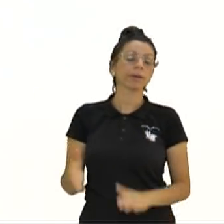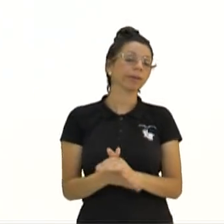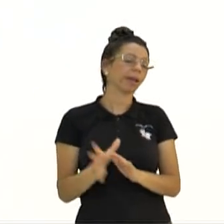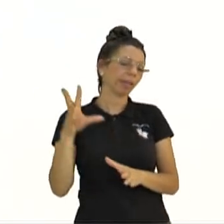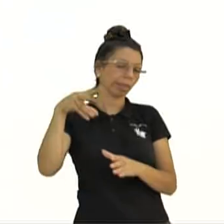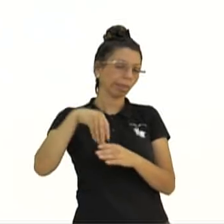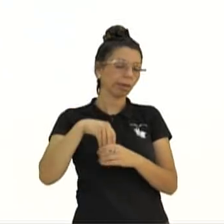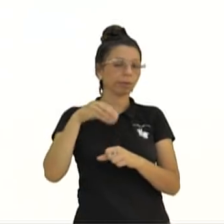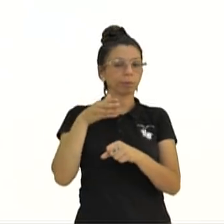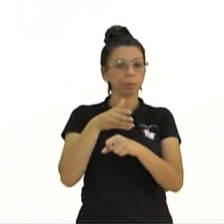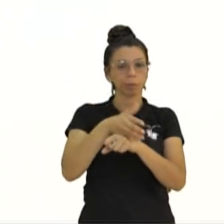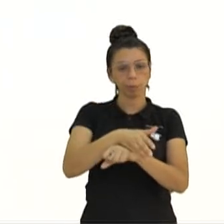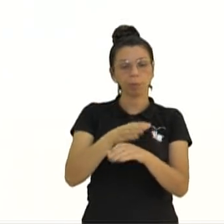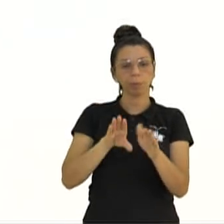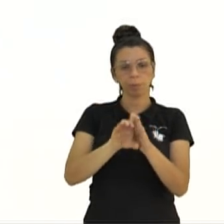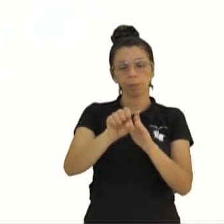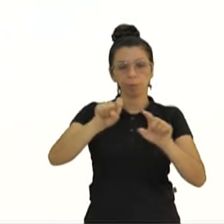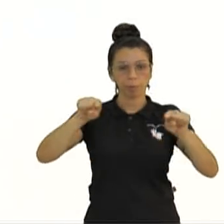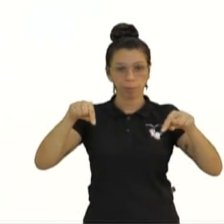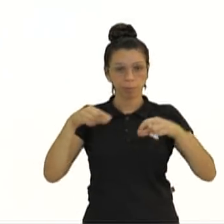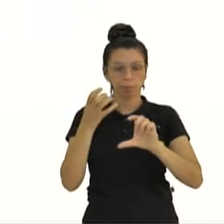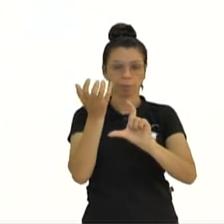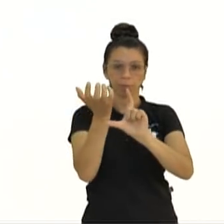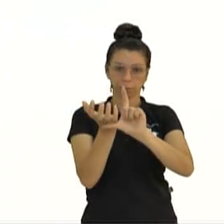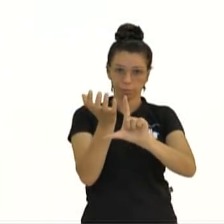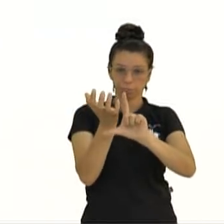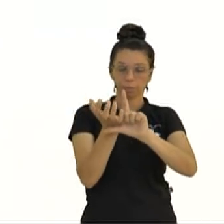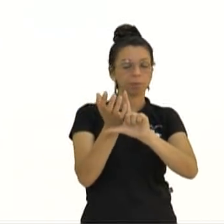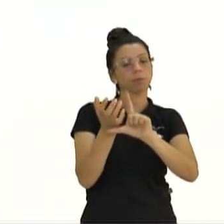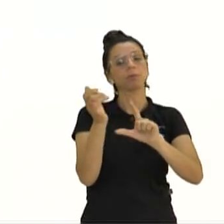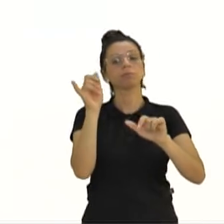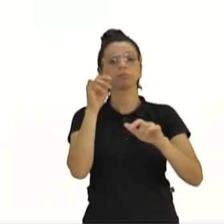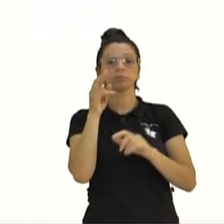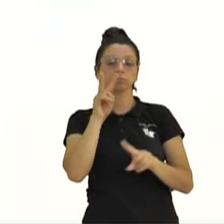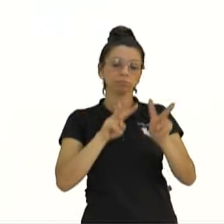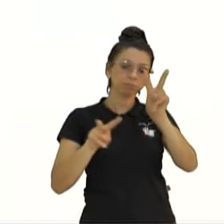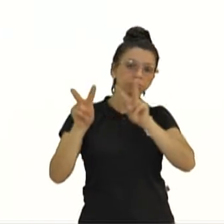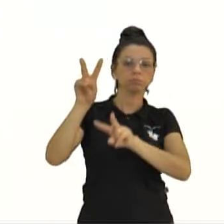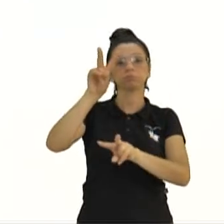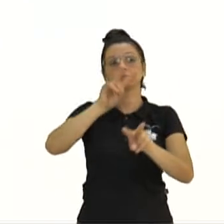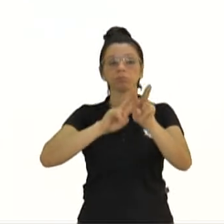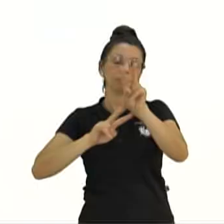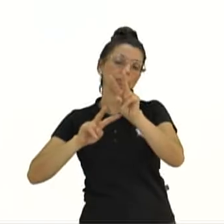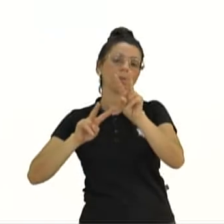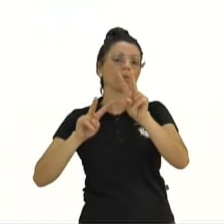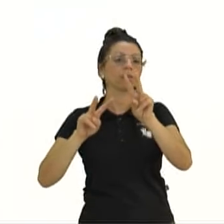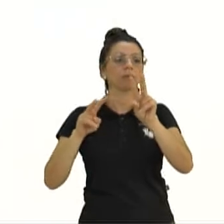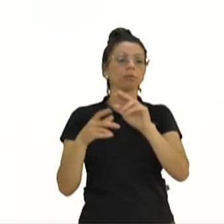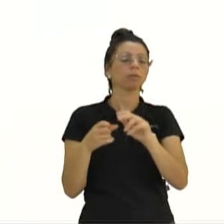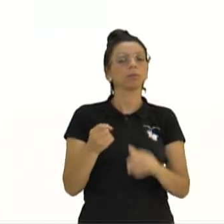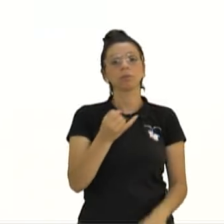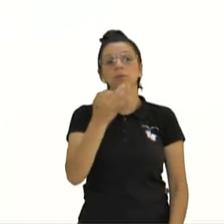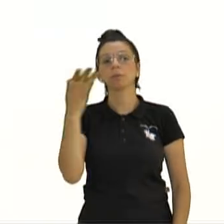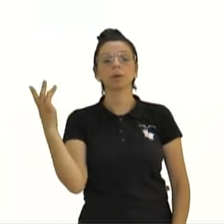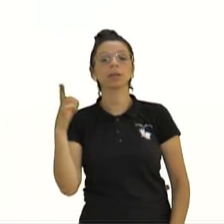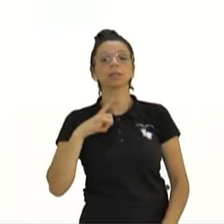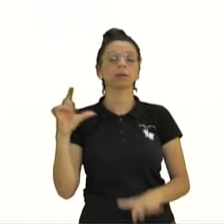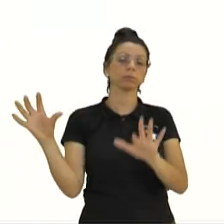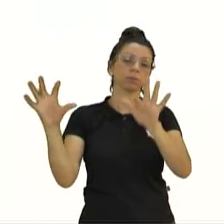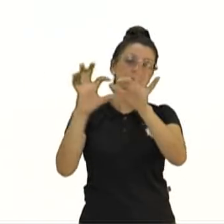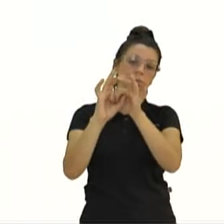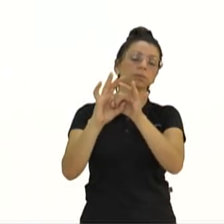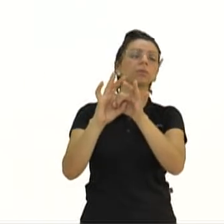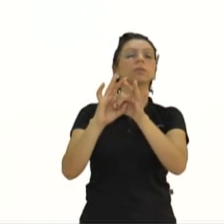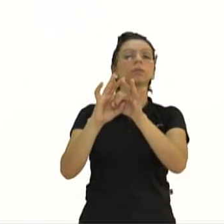para vocês fazer consulta, lá fazer a consulta do quadro, né? Observar quais são as conjunções